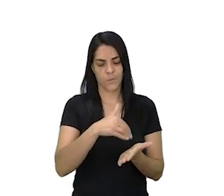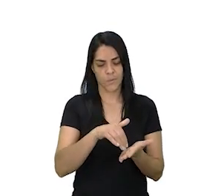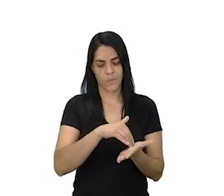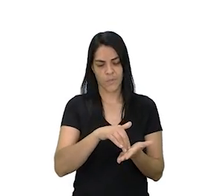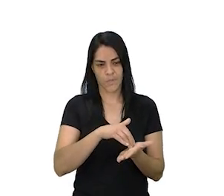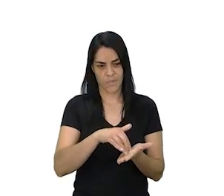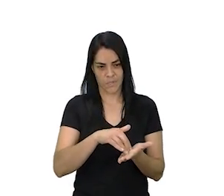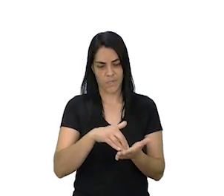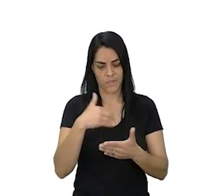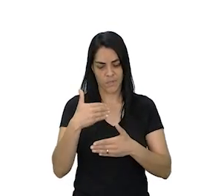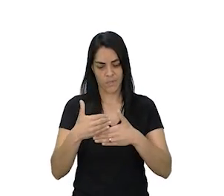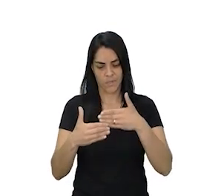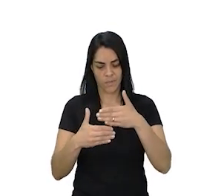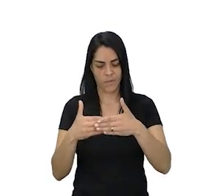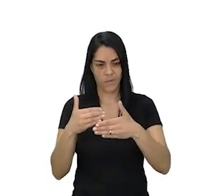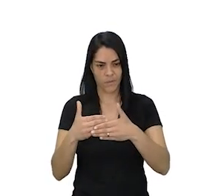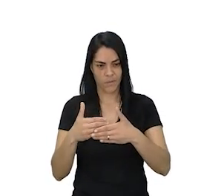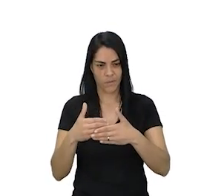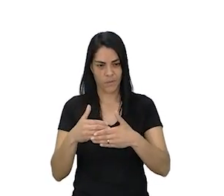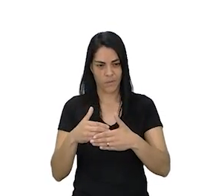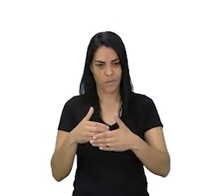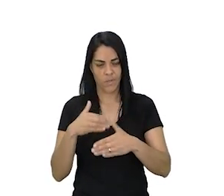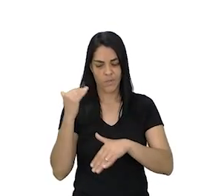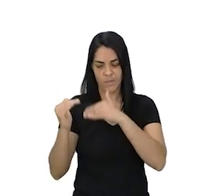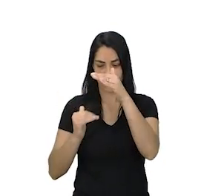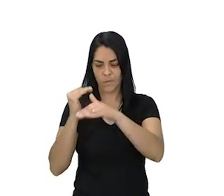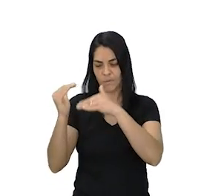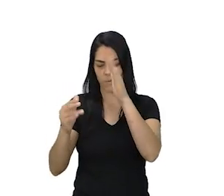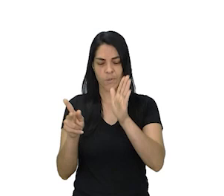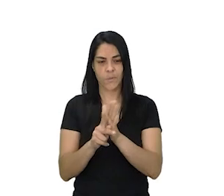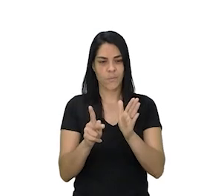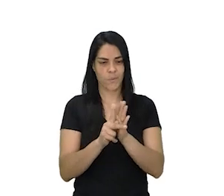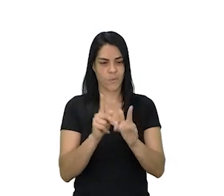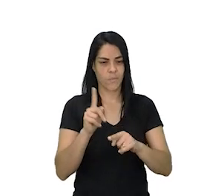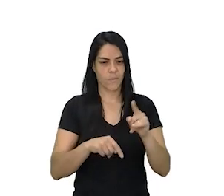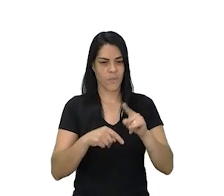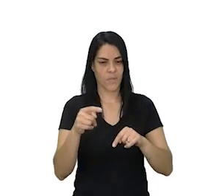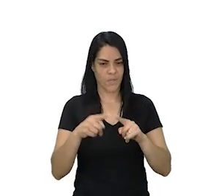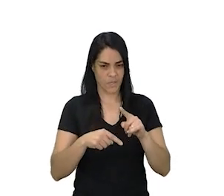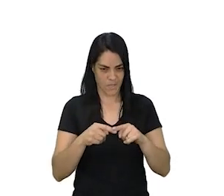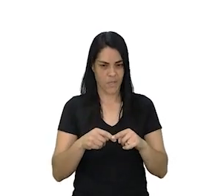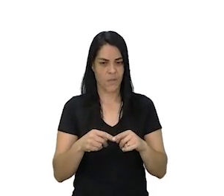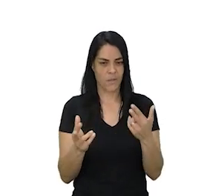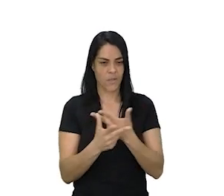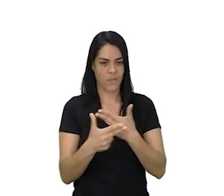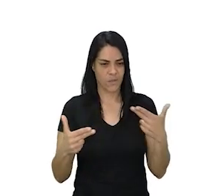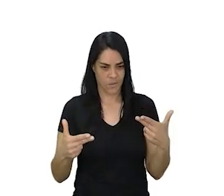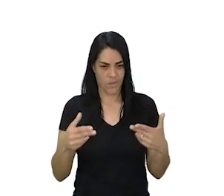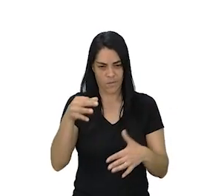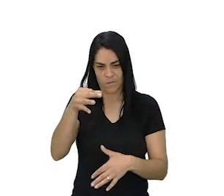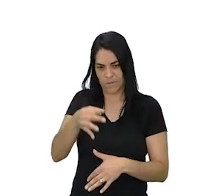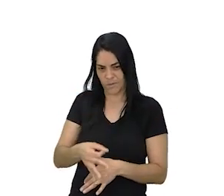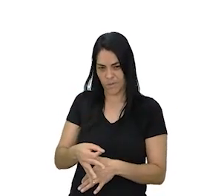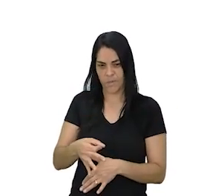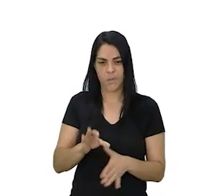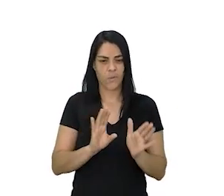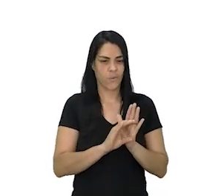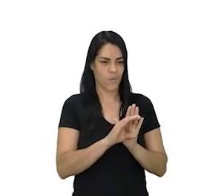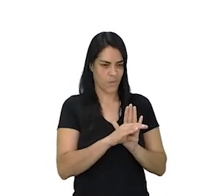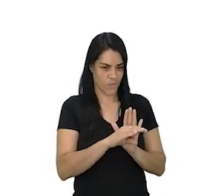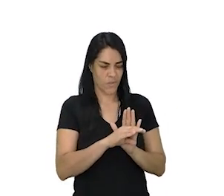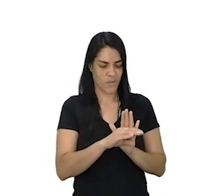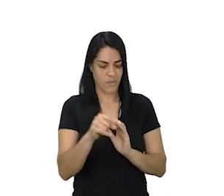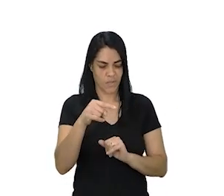os materiais, para identificação de matriz de habilidade essencial, é este elemento que está lá no documento